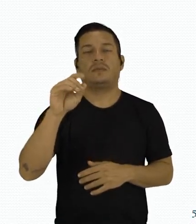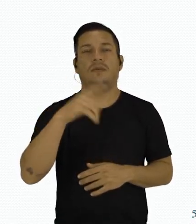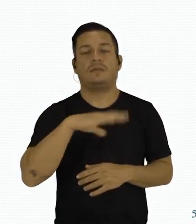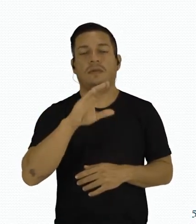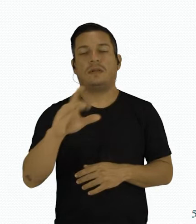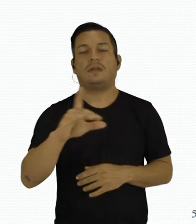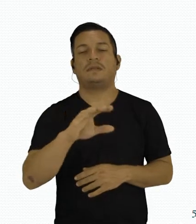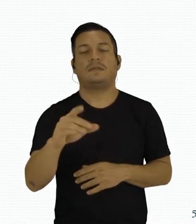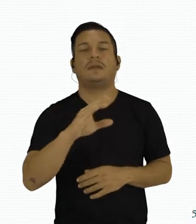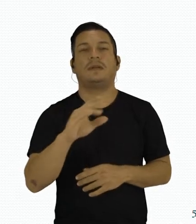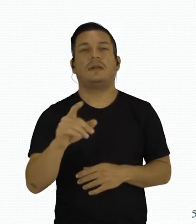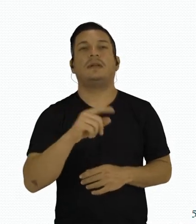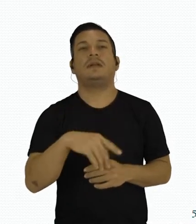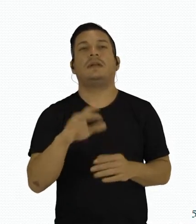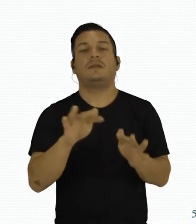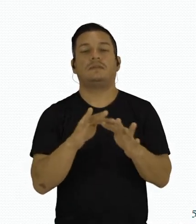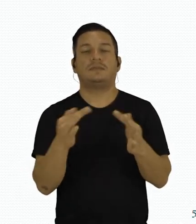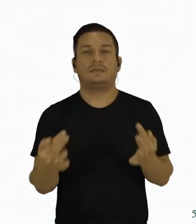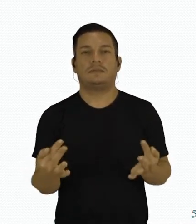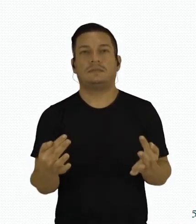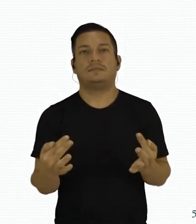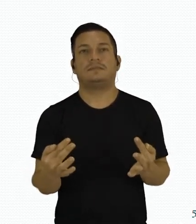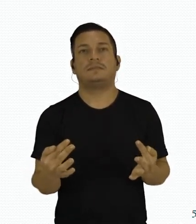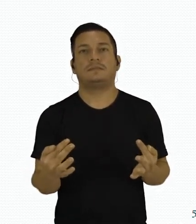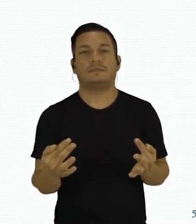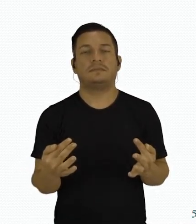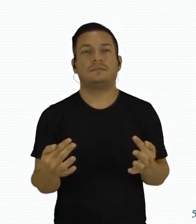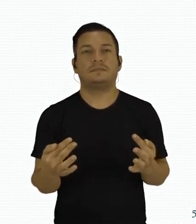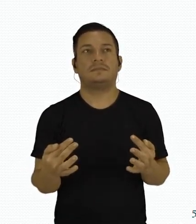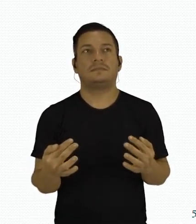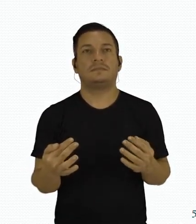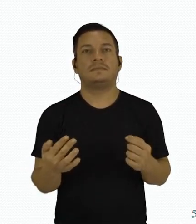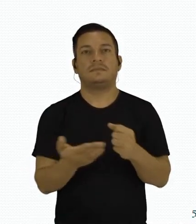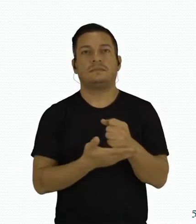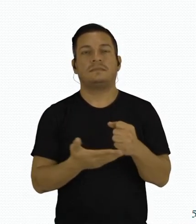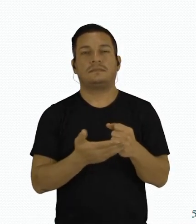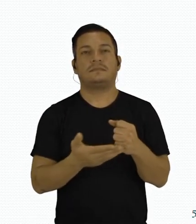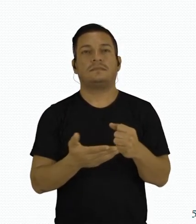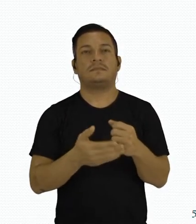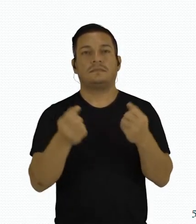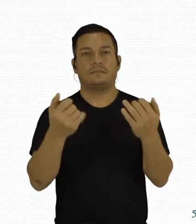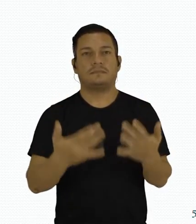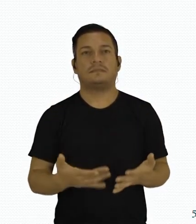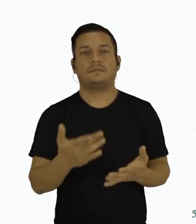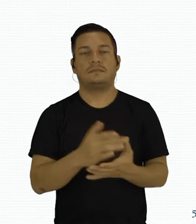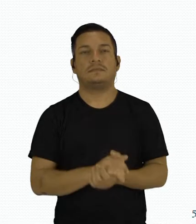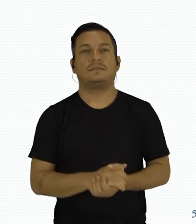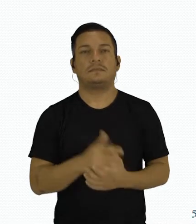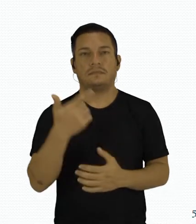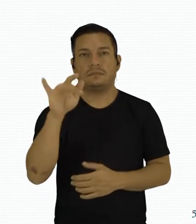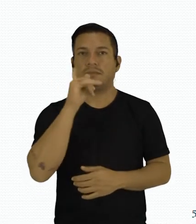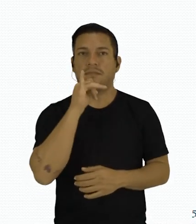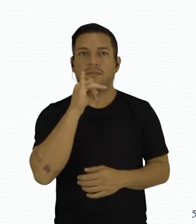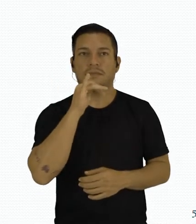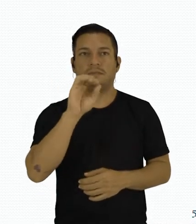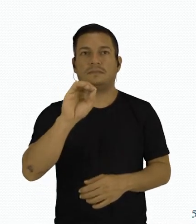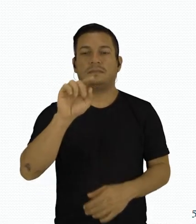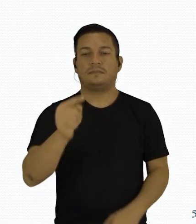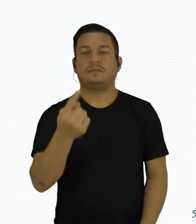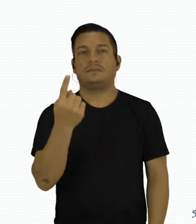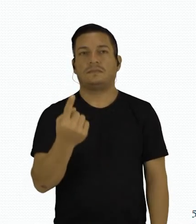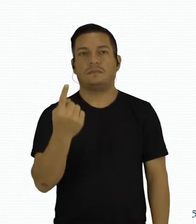dízima periódica como simples, de acordo com a definição que está ali em cima. Outro exemplo,